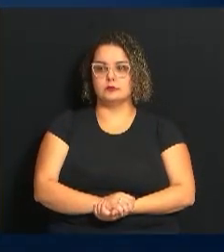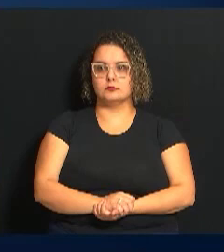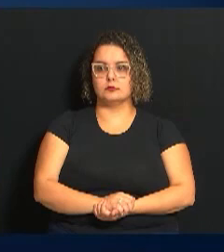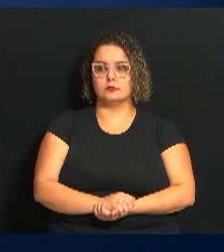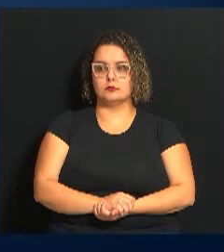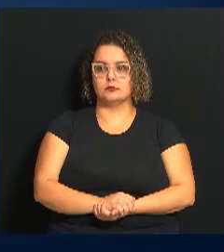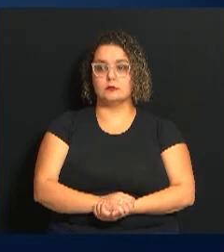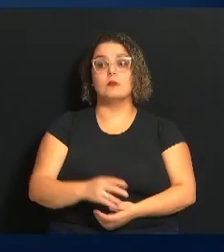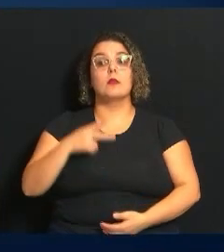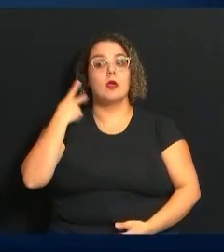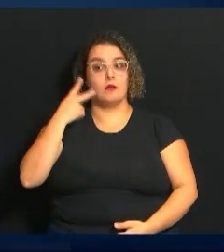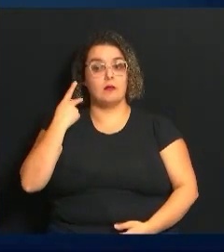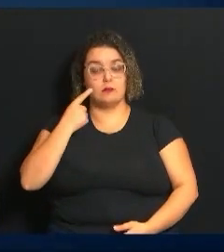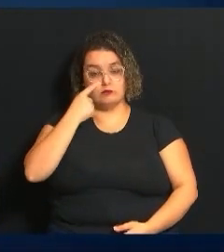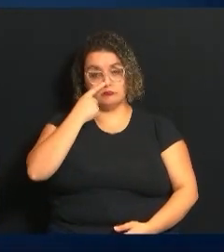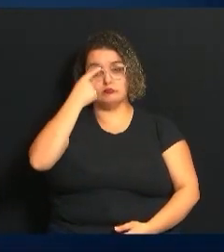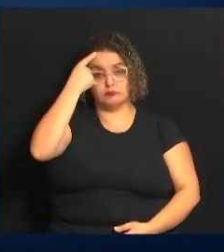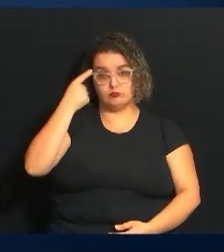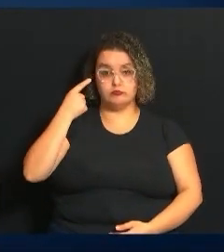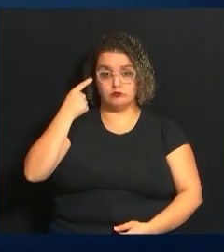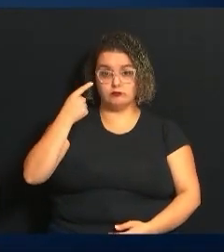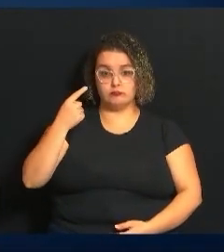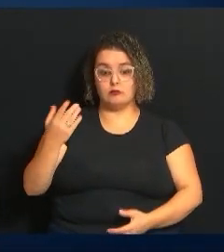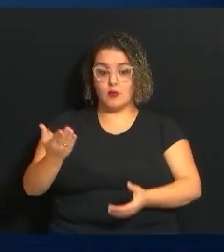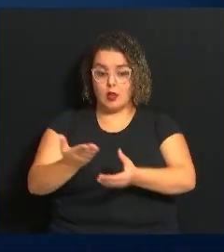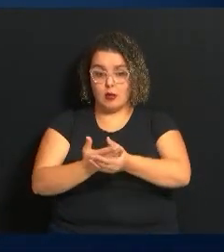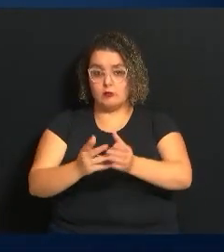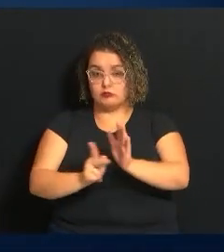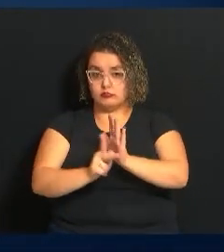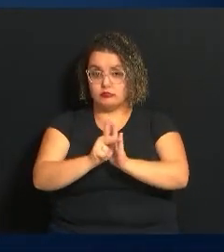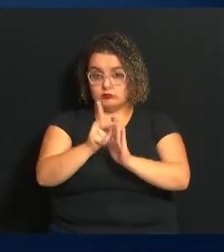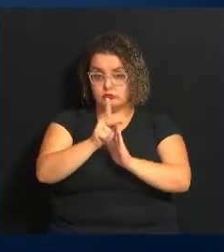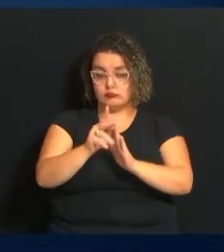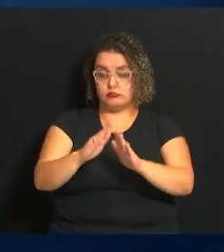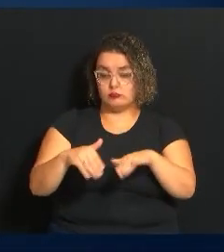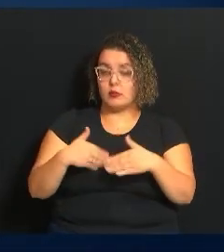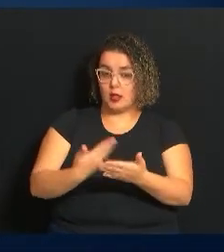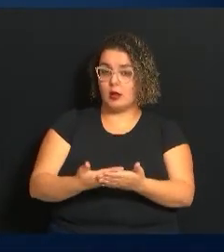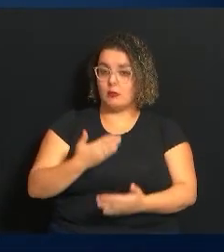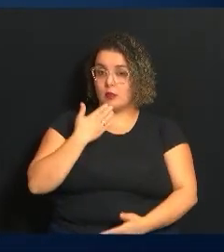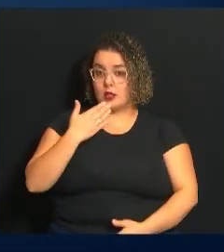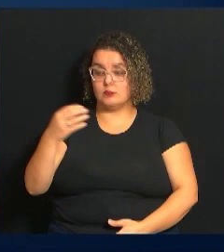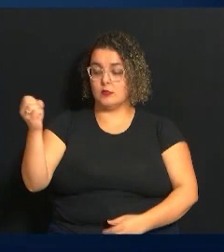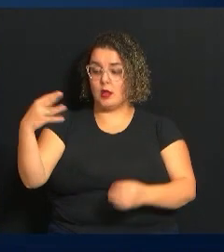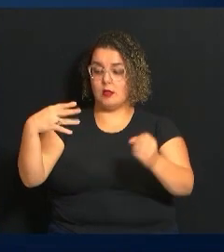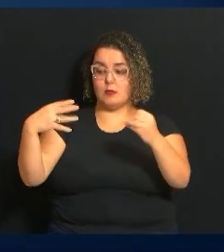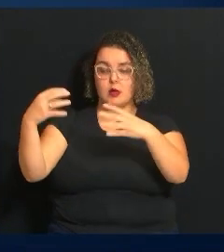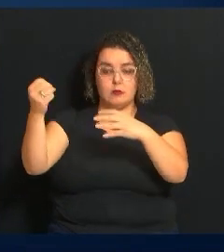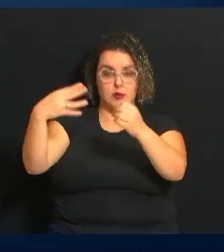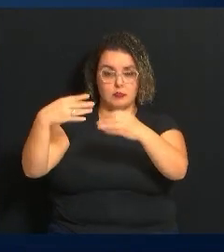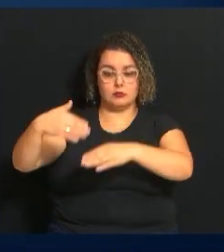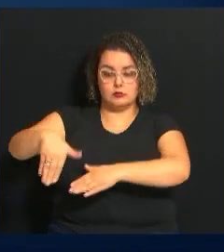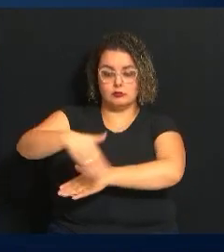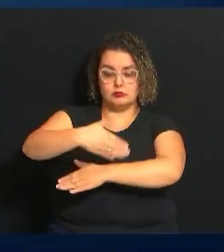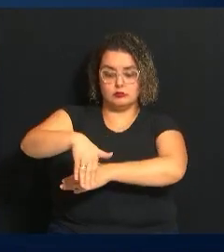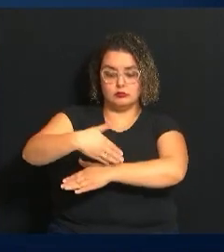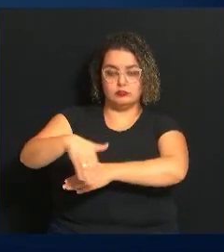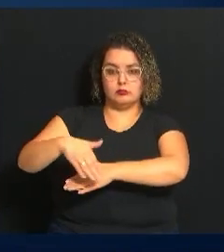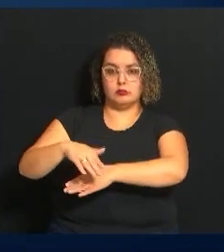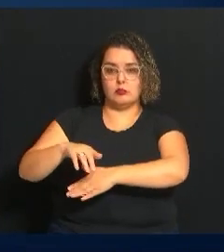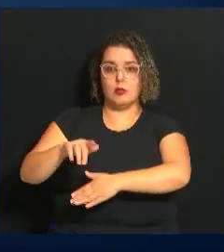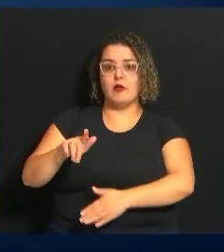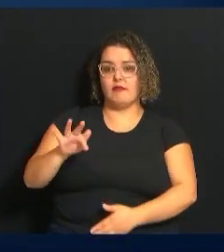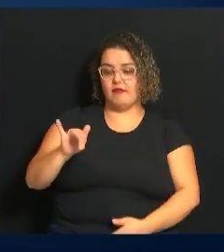A vereadora Paola Miguel protocolou o requerimento em que pede informações sobre a iluminação pública da Avenida Engenheiro Augusto